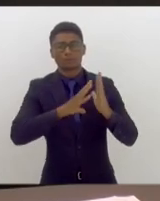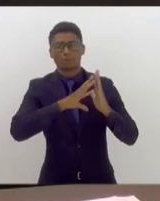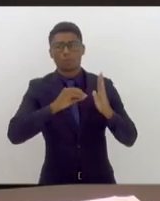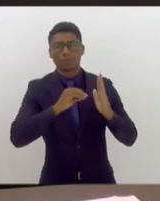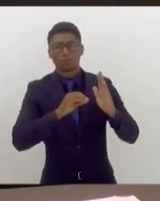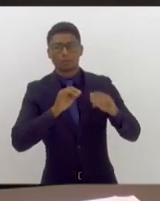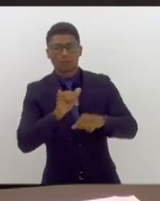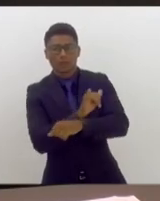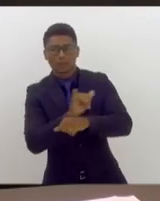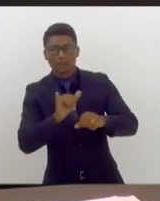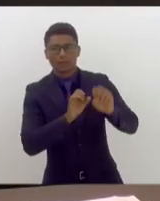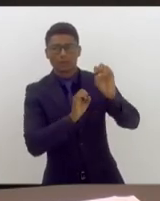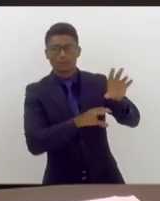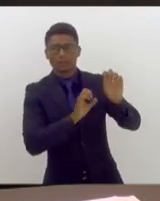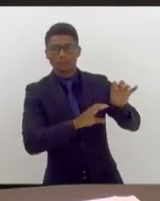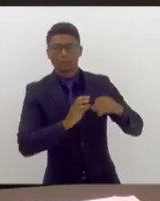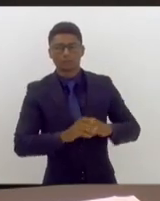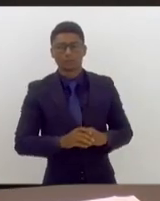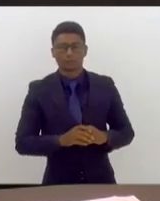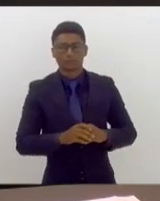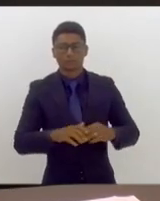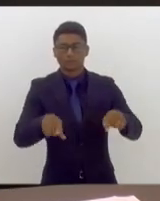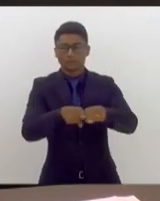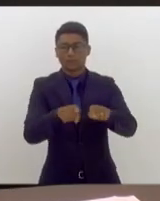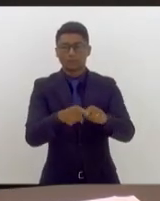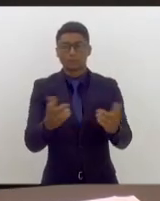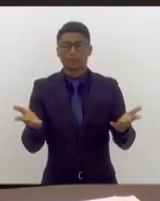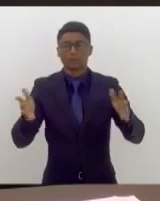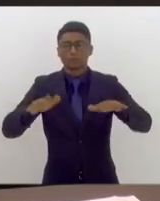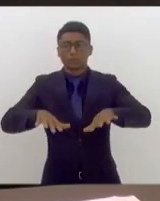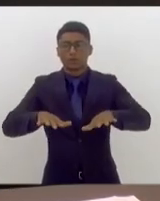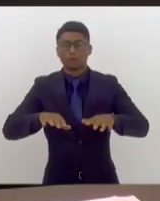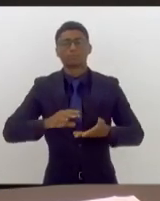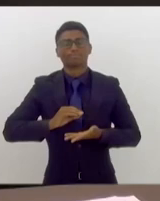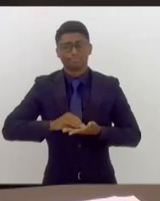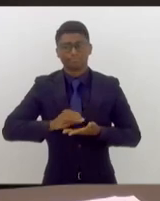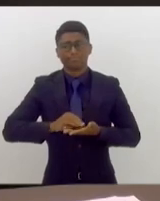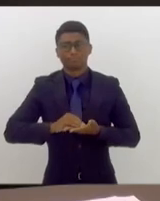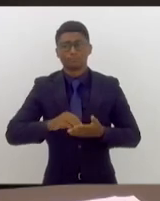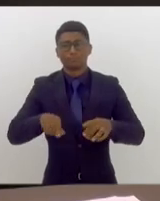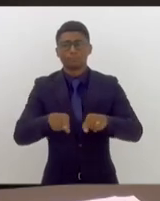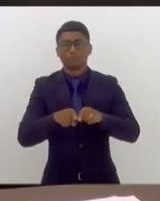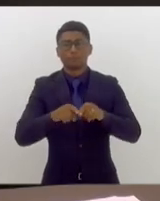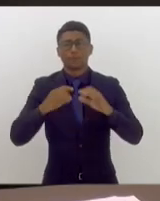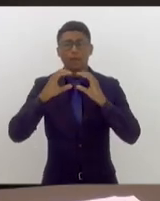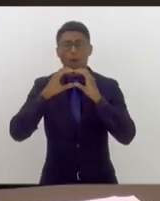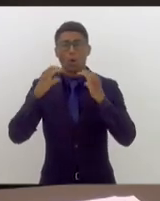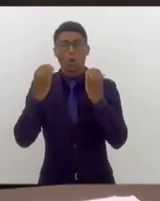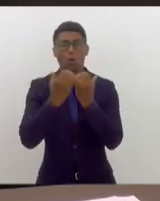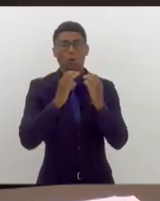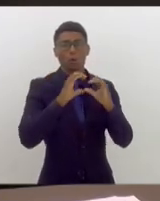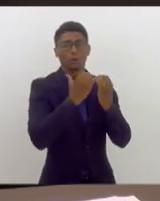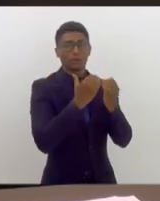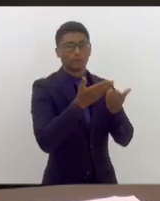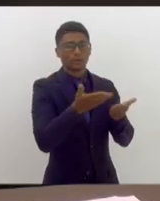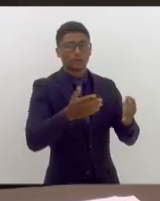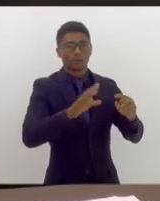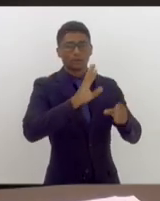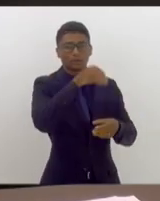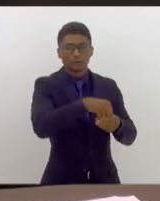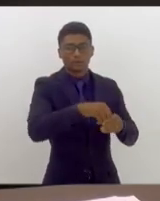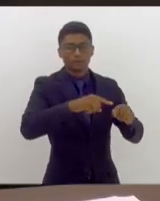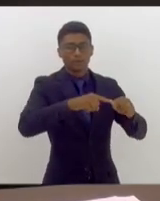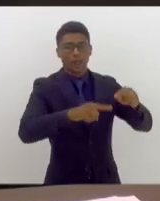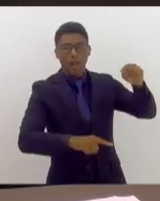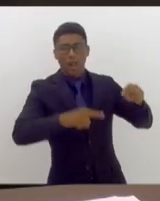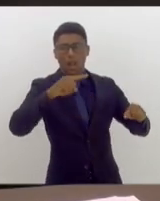né, de inclusão e a desigualdade social nas comunidades que dependem de uma educação pública,